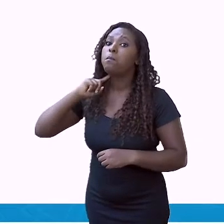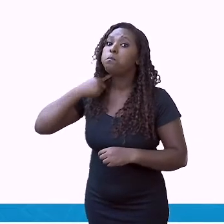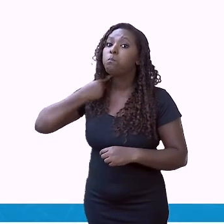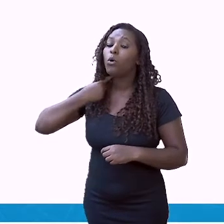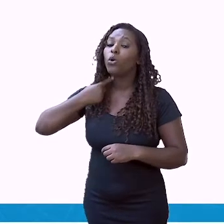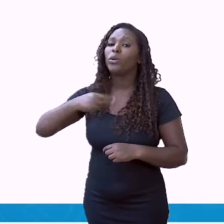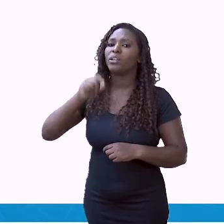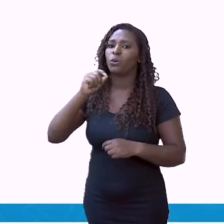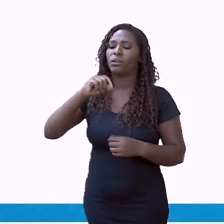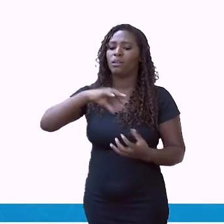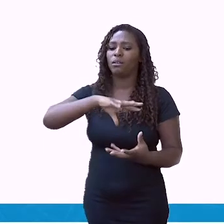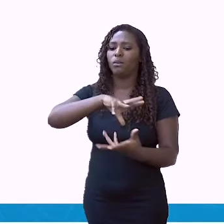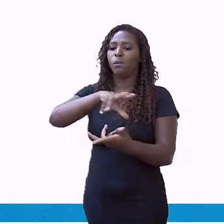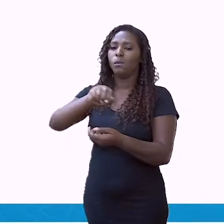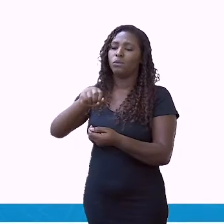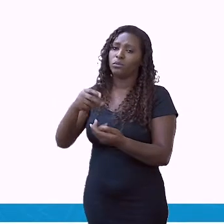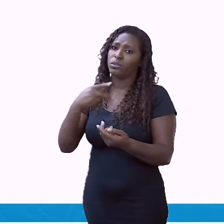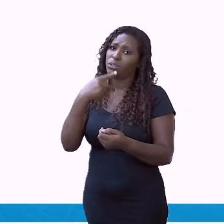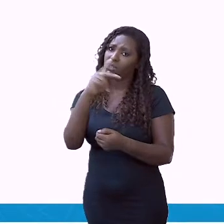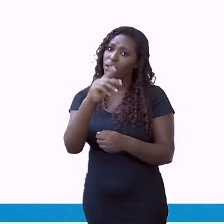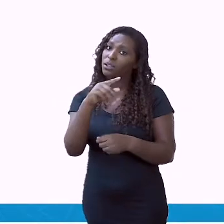consumistas compulsivos.